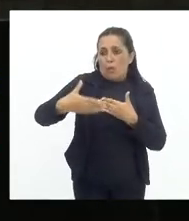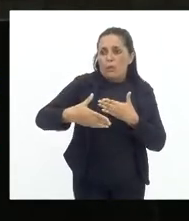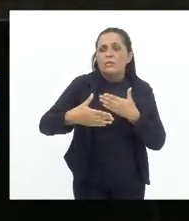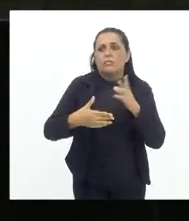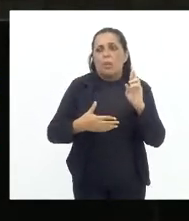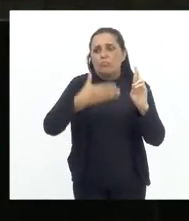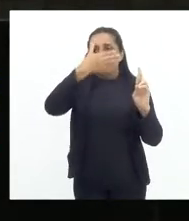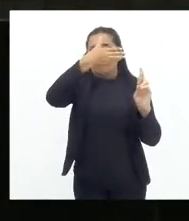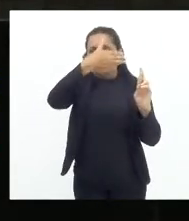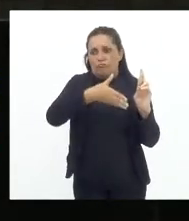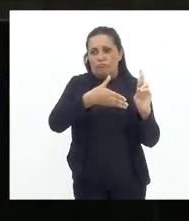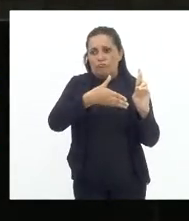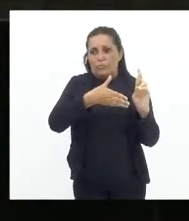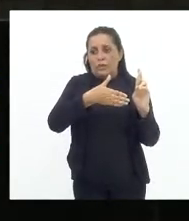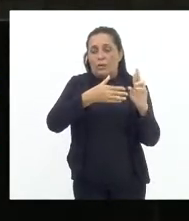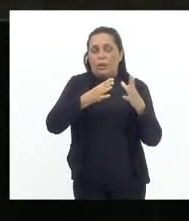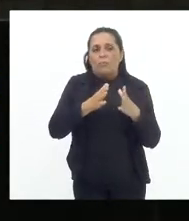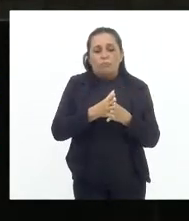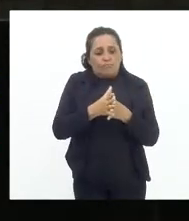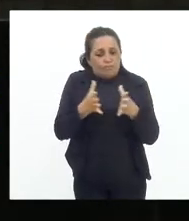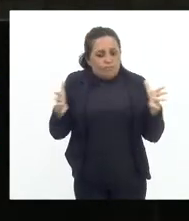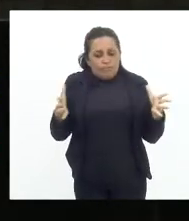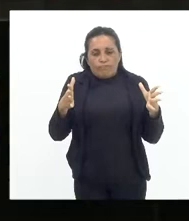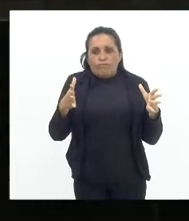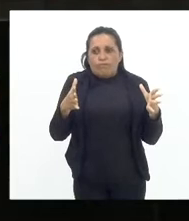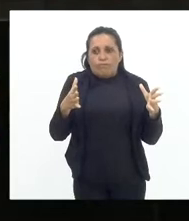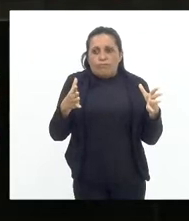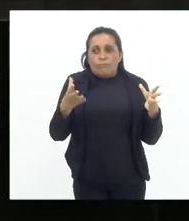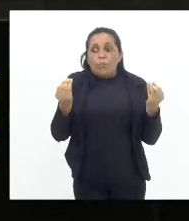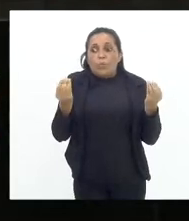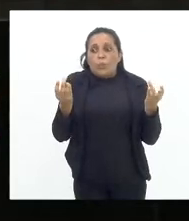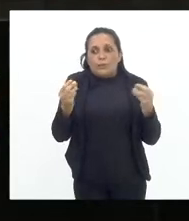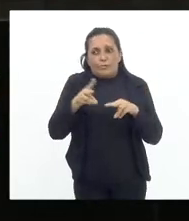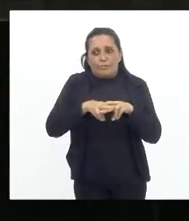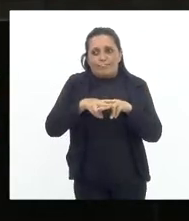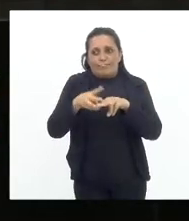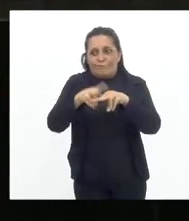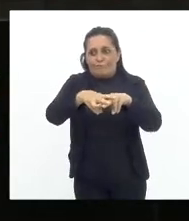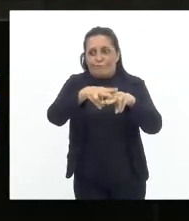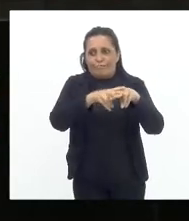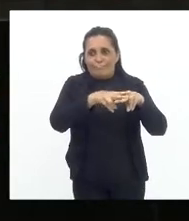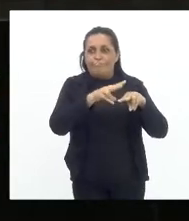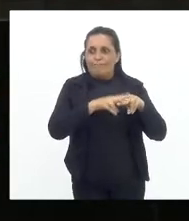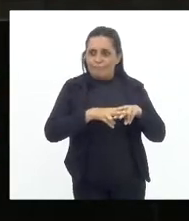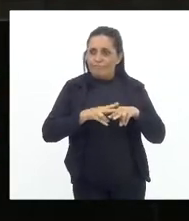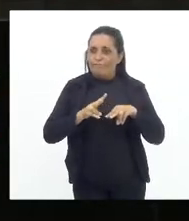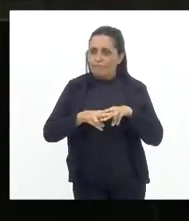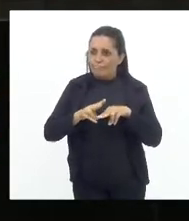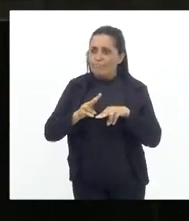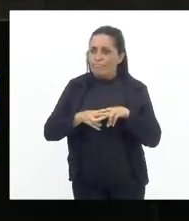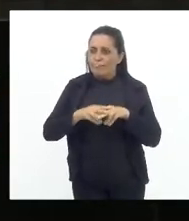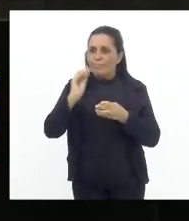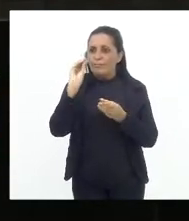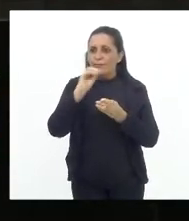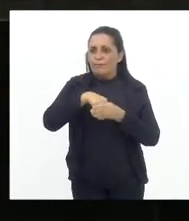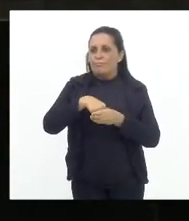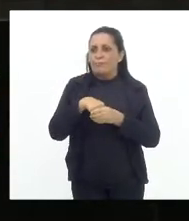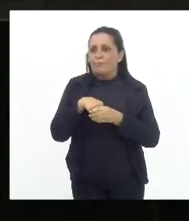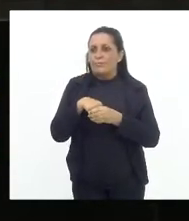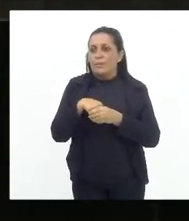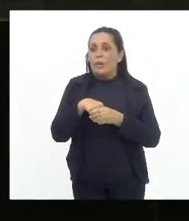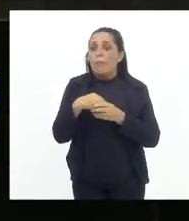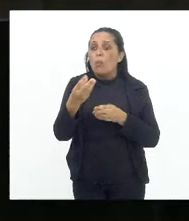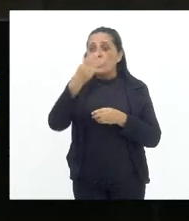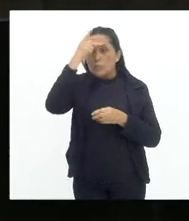sobre representação enorme dentro das cadeias né a gente costuma dizer muitas pessoas costumam